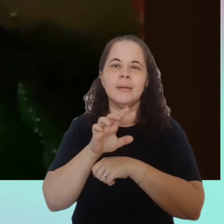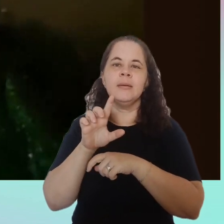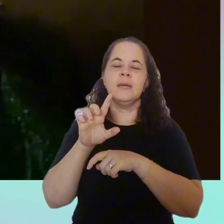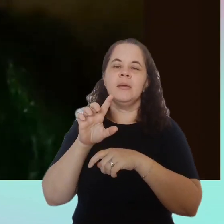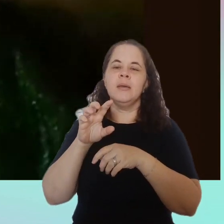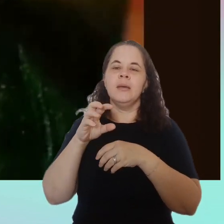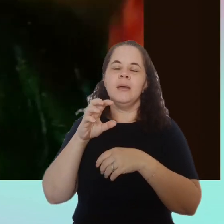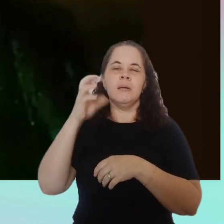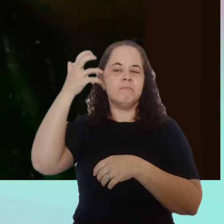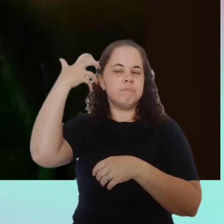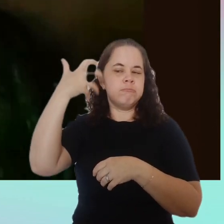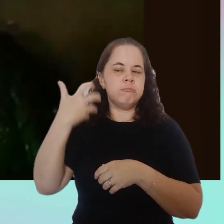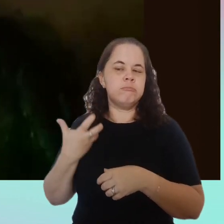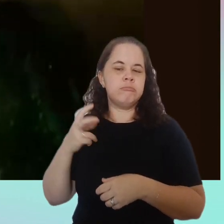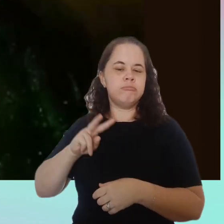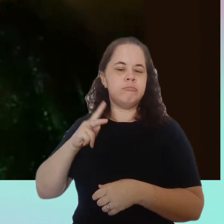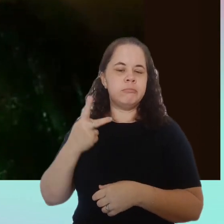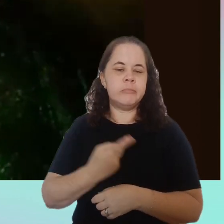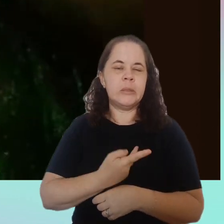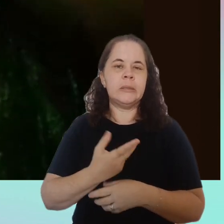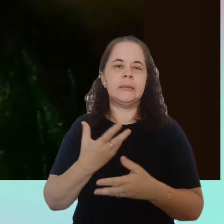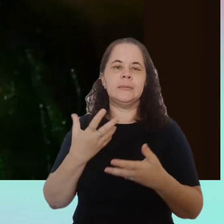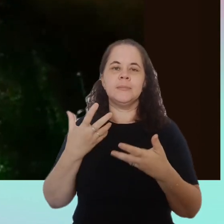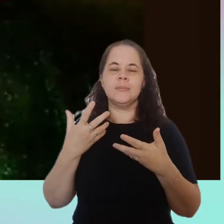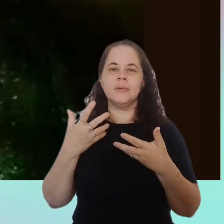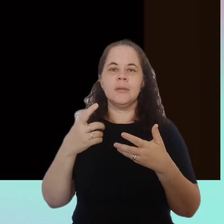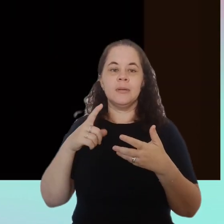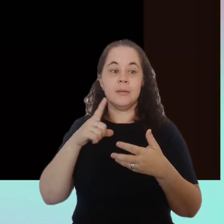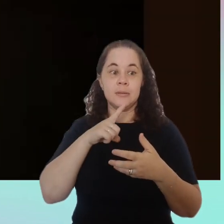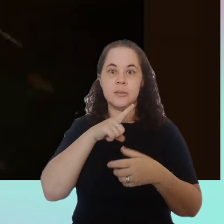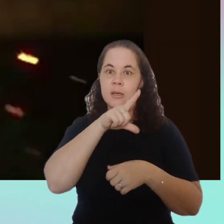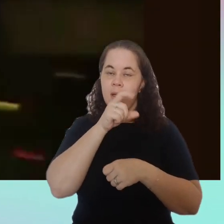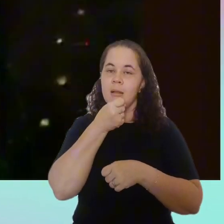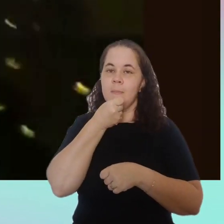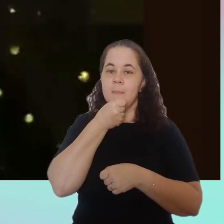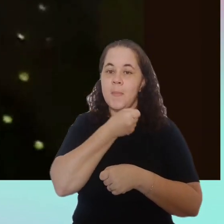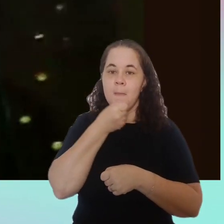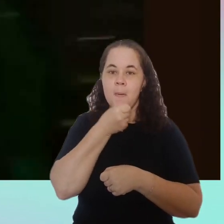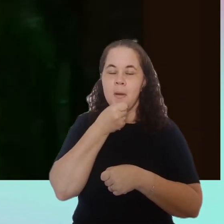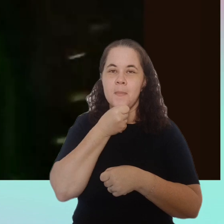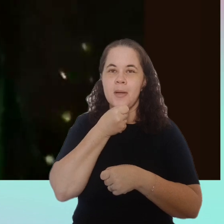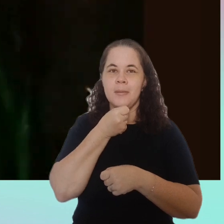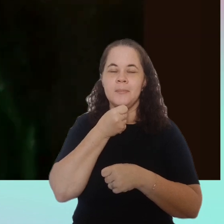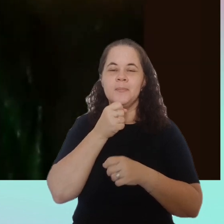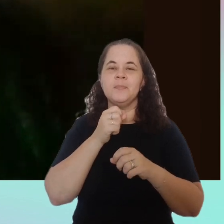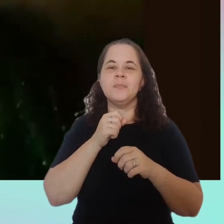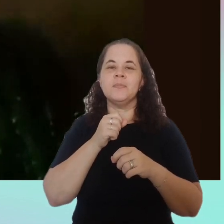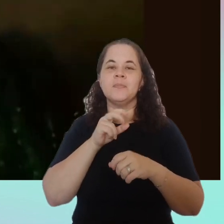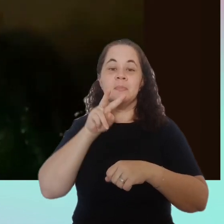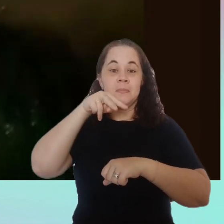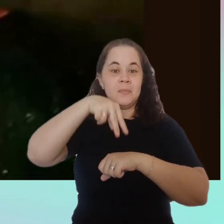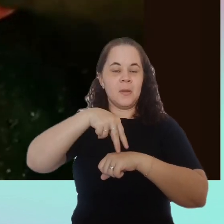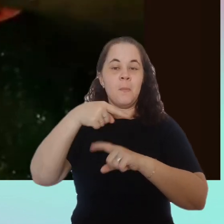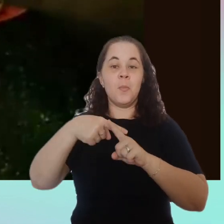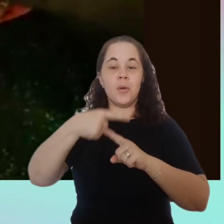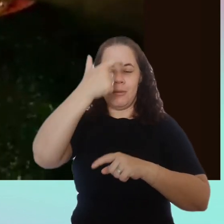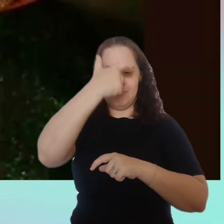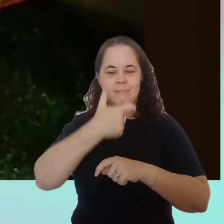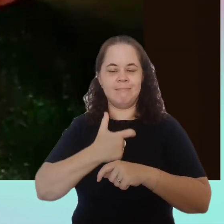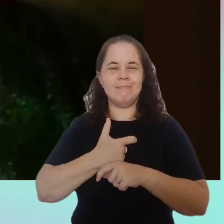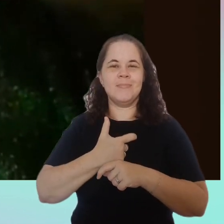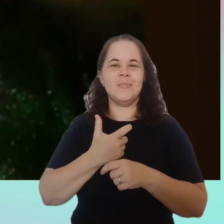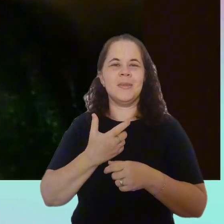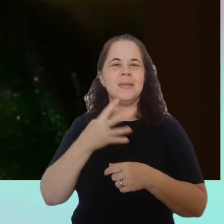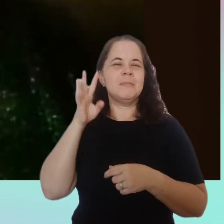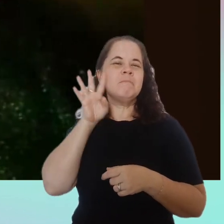Ela tem um outro concurso que ela era apresentadora fixa há anos por Sim. conta da persona, né? Que